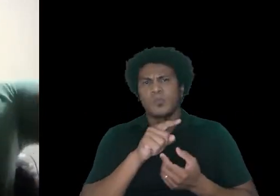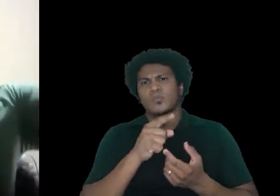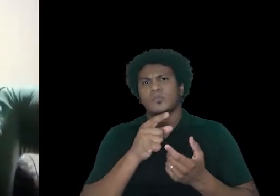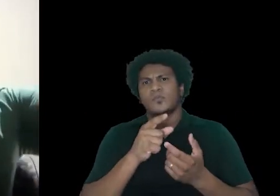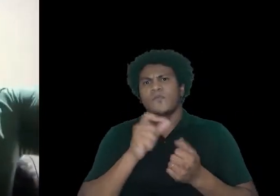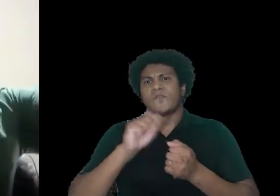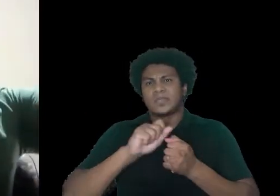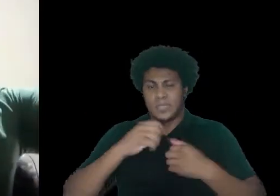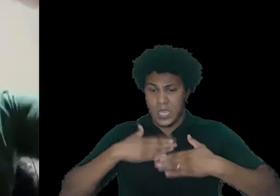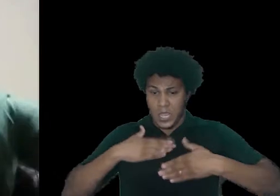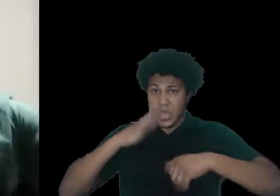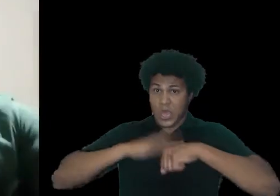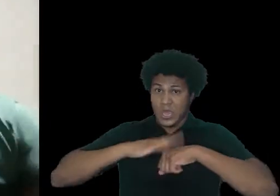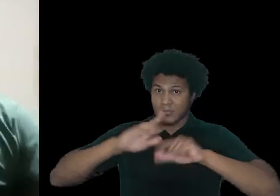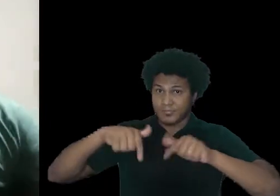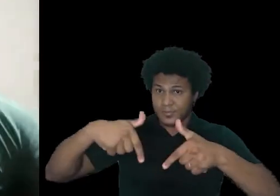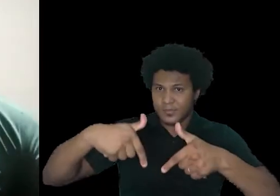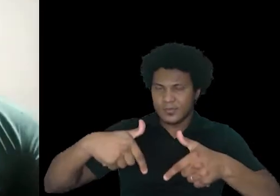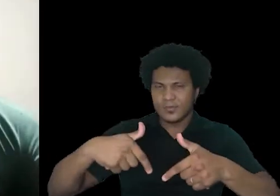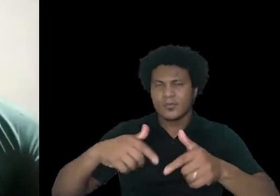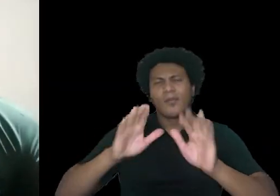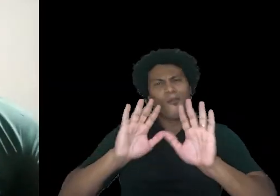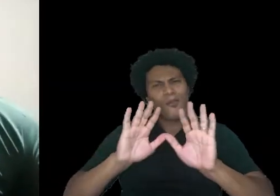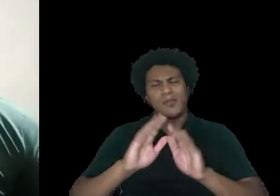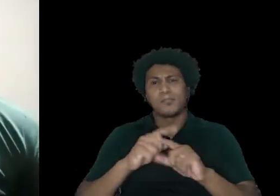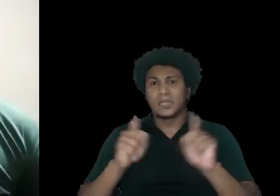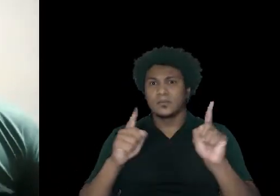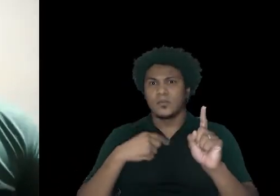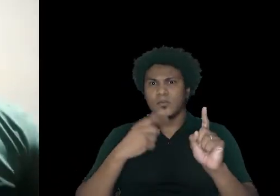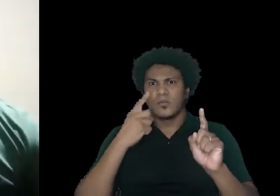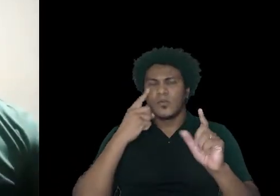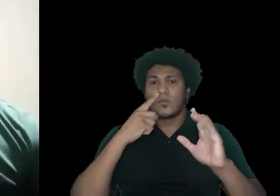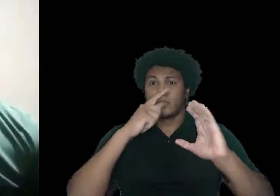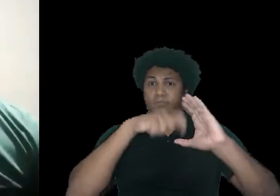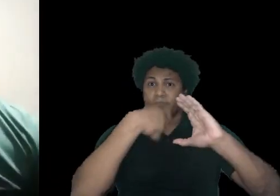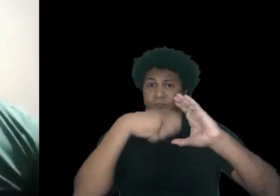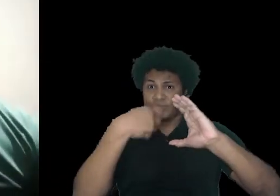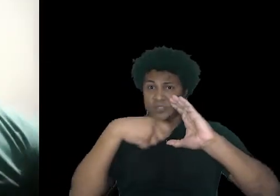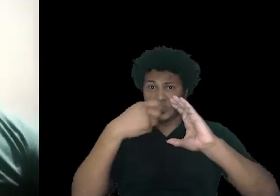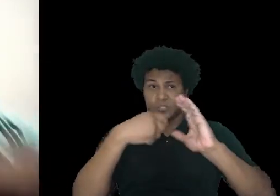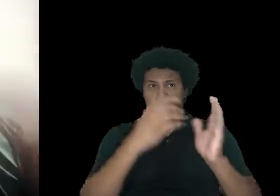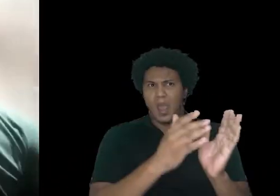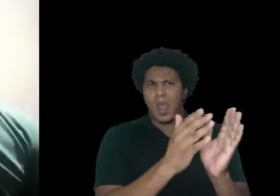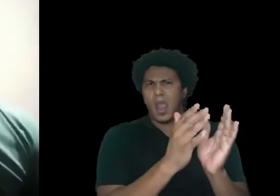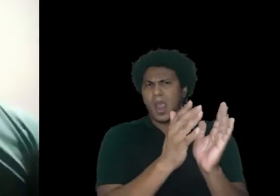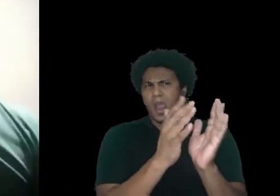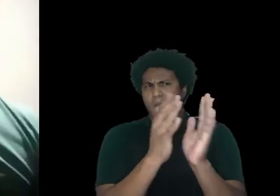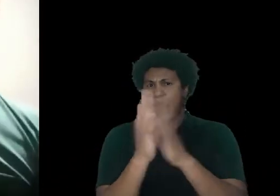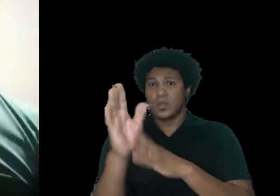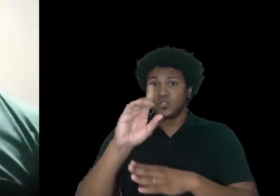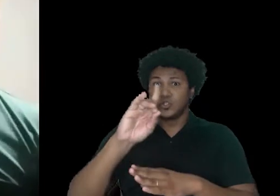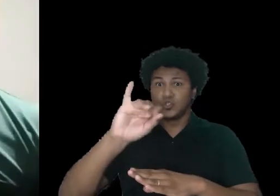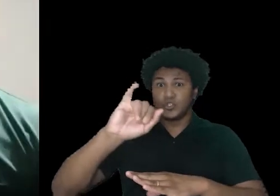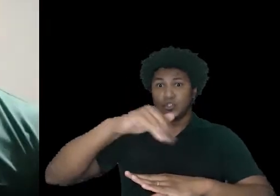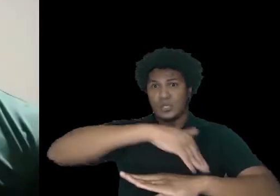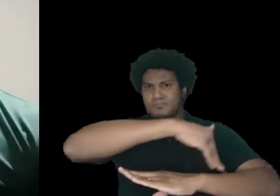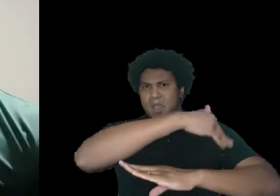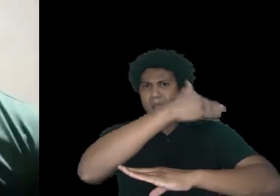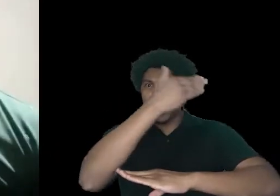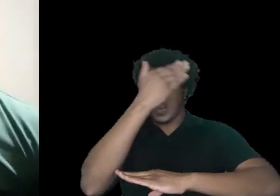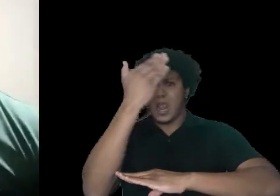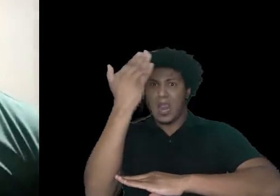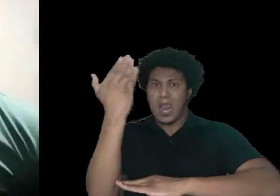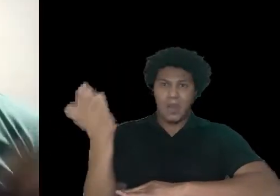que eu idealizei e me prontifiquei a fazer, né? Então eu peguei mesmo o vídeo, passei um dia